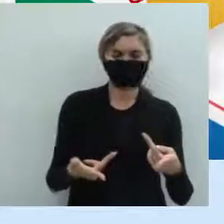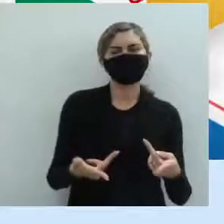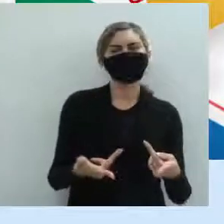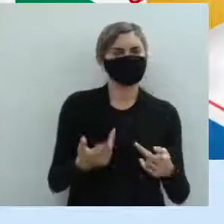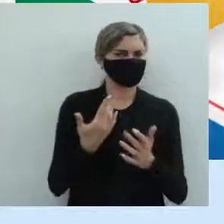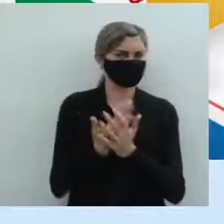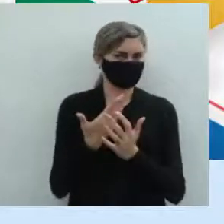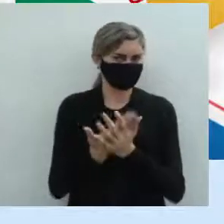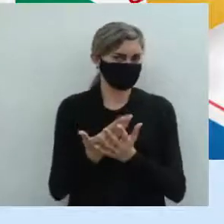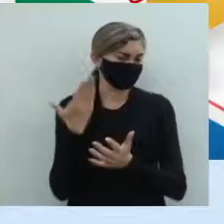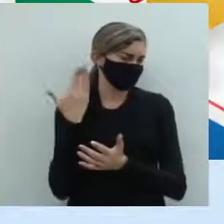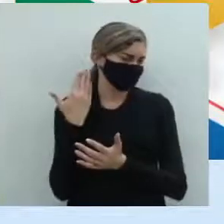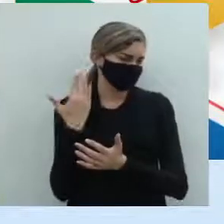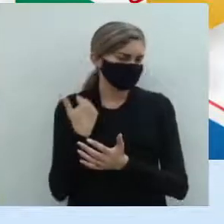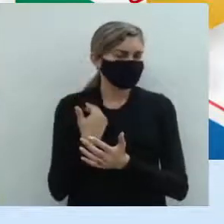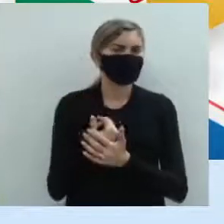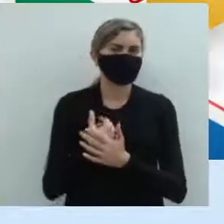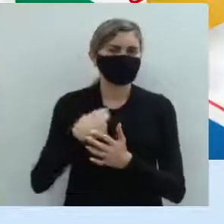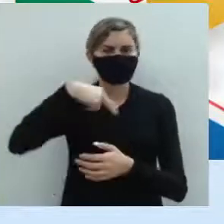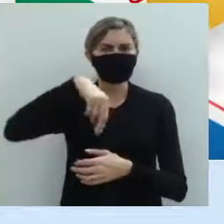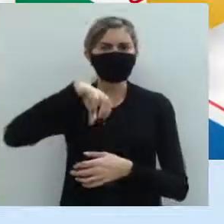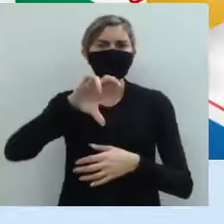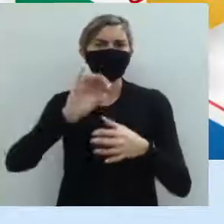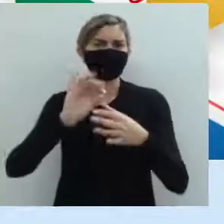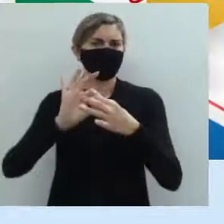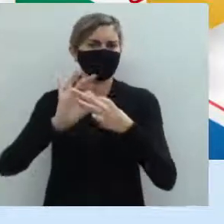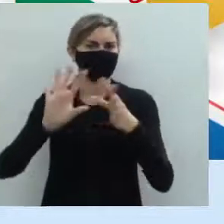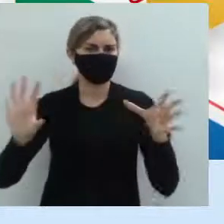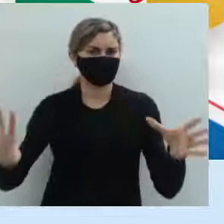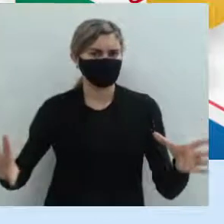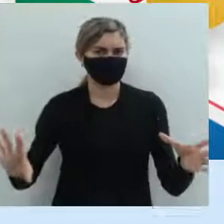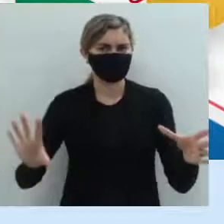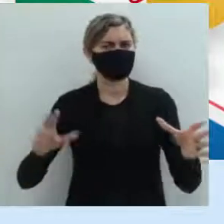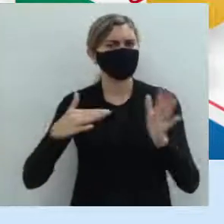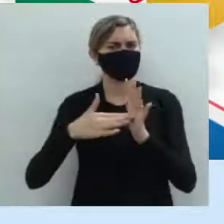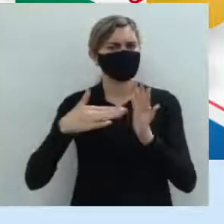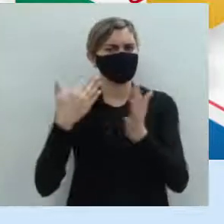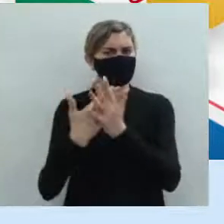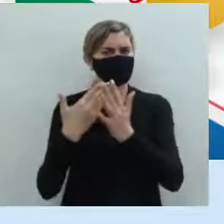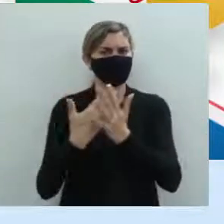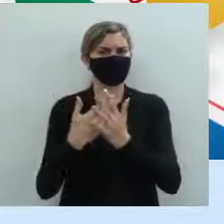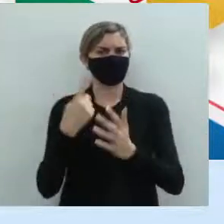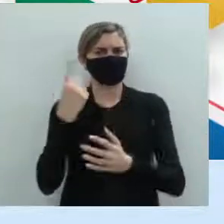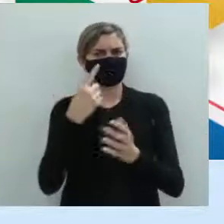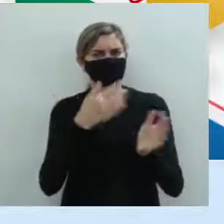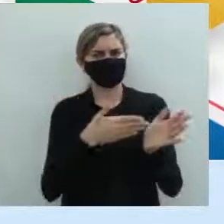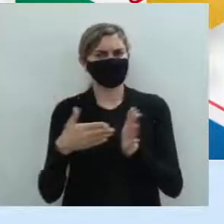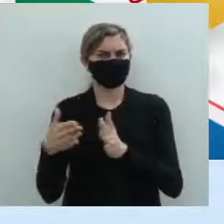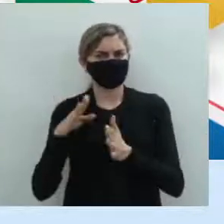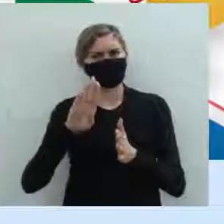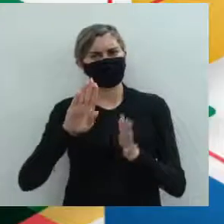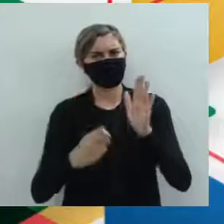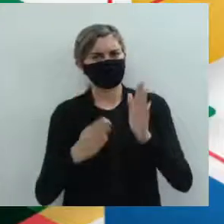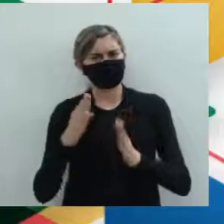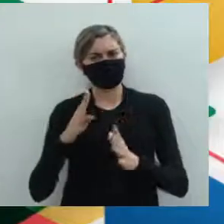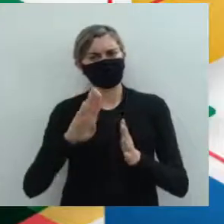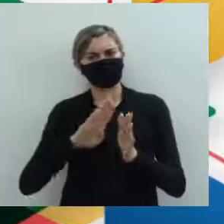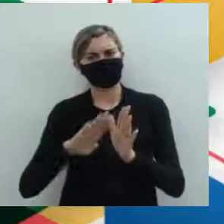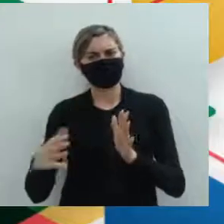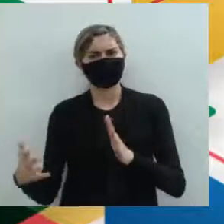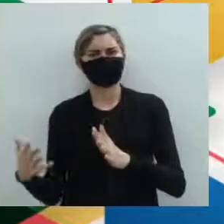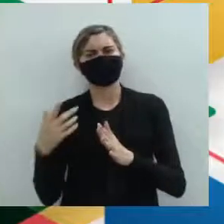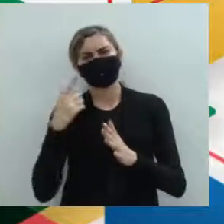numa aula anterior sobre o neoliberalismo. Foi a última aula do primeiro bimestre. Eu falei o seguinte, o